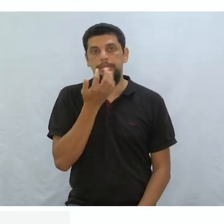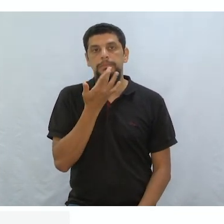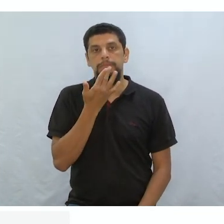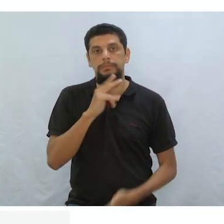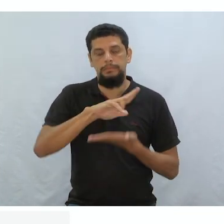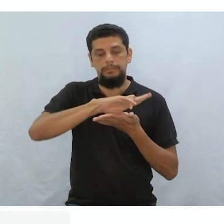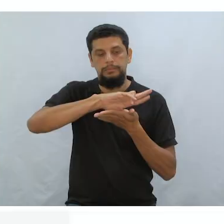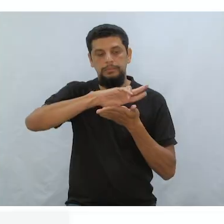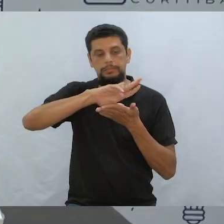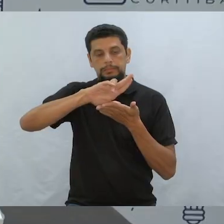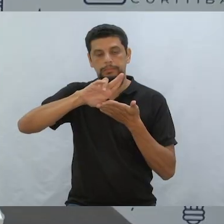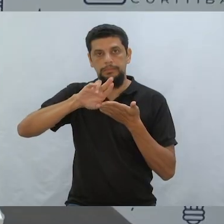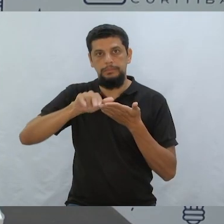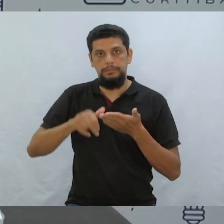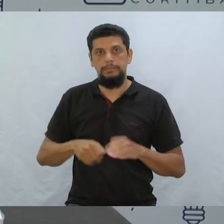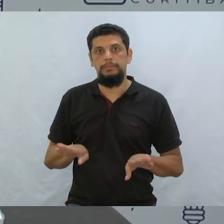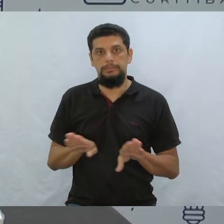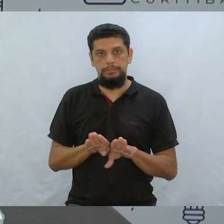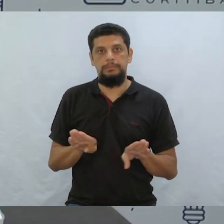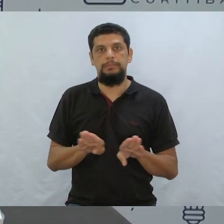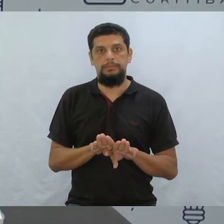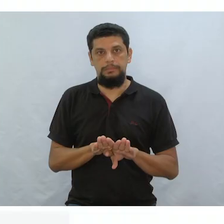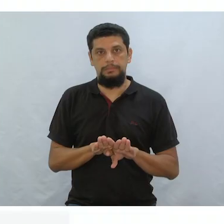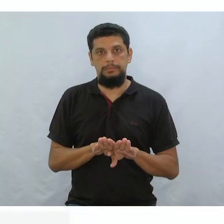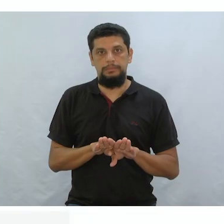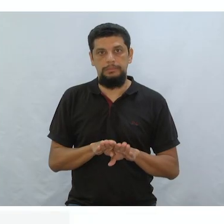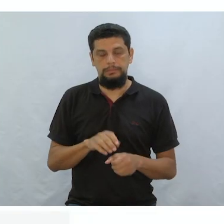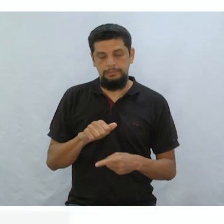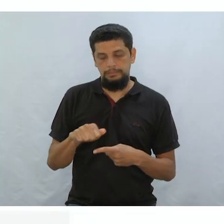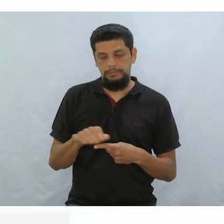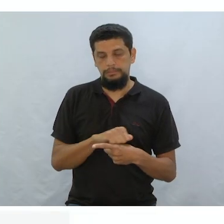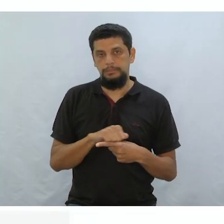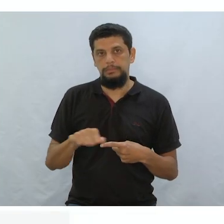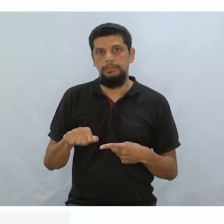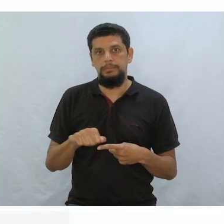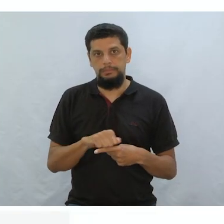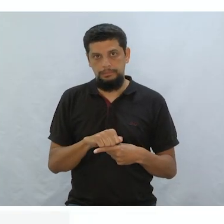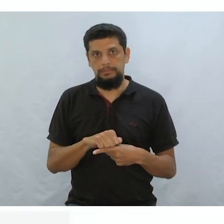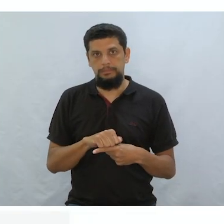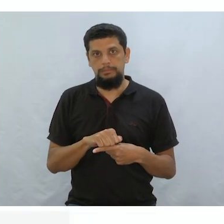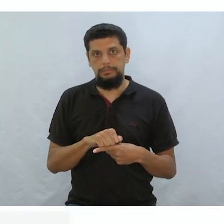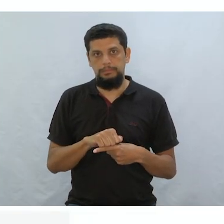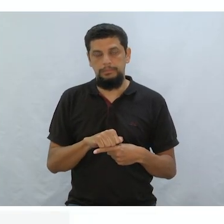lápis de cor e também uma borracha.